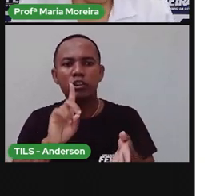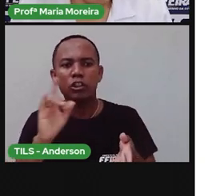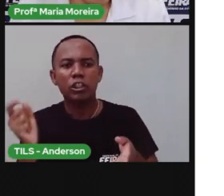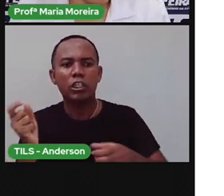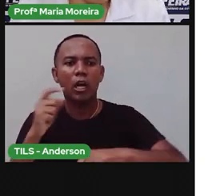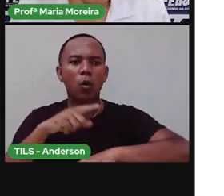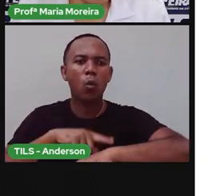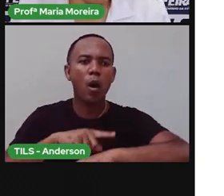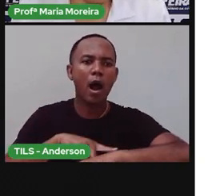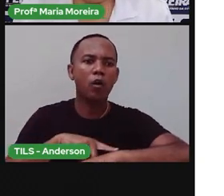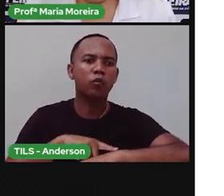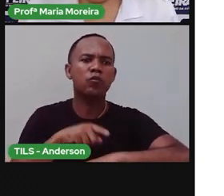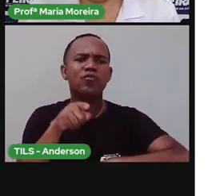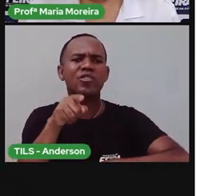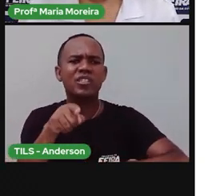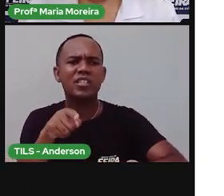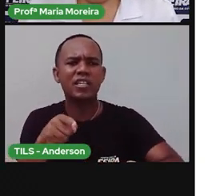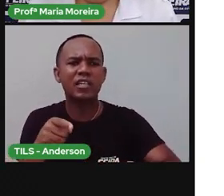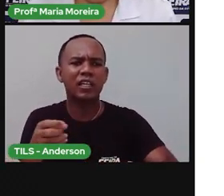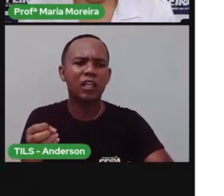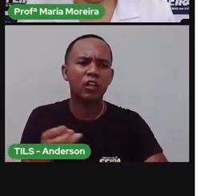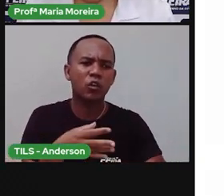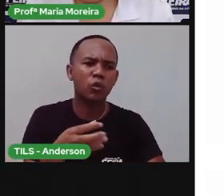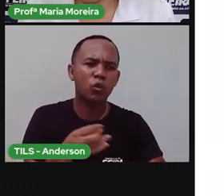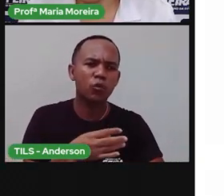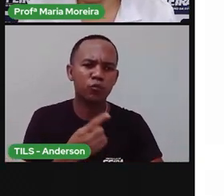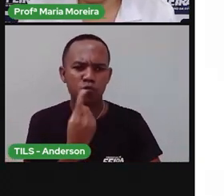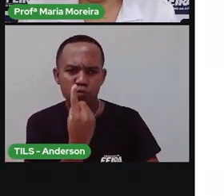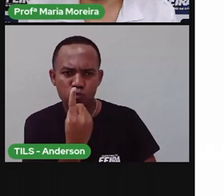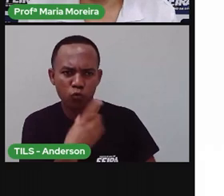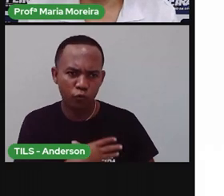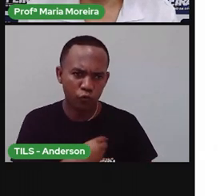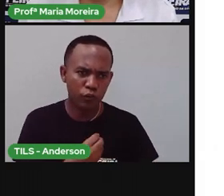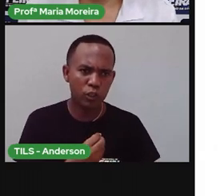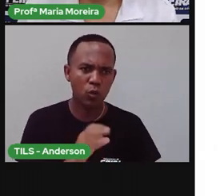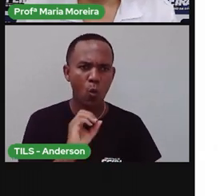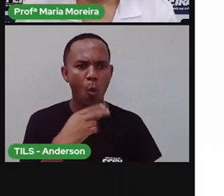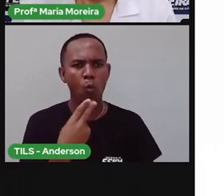Você é o irmão mais velho? Você é filho único? É o irmão mais novo? É o irmão do meio?